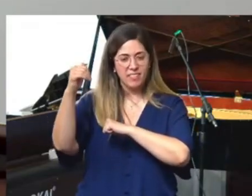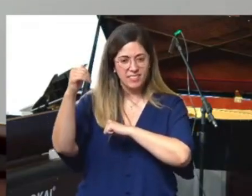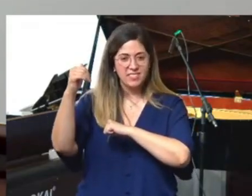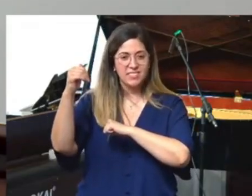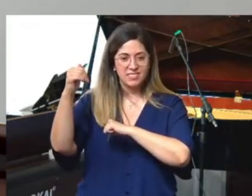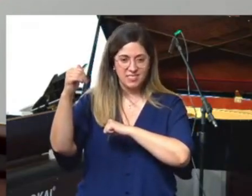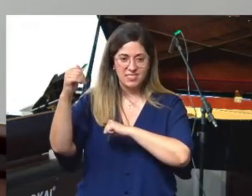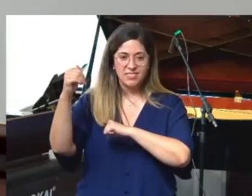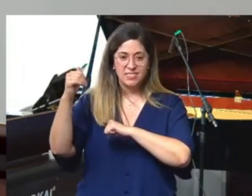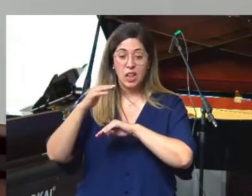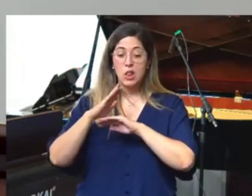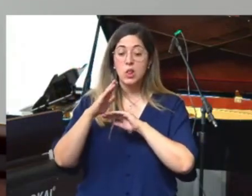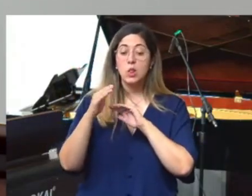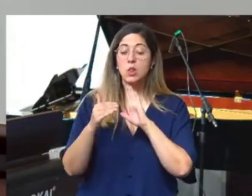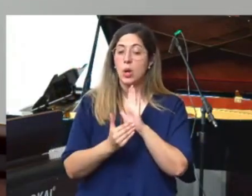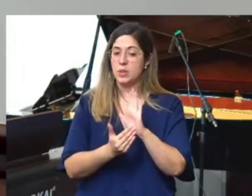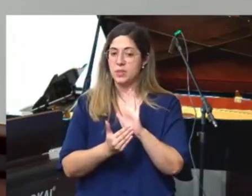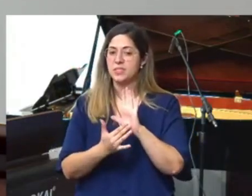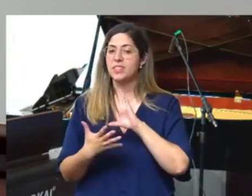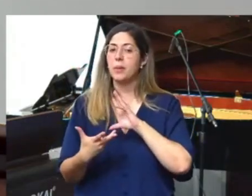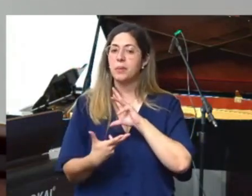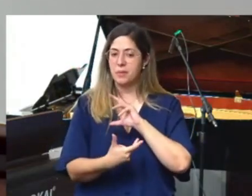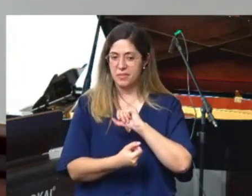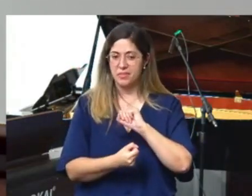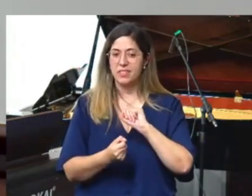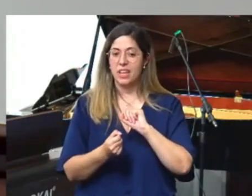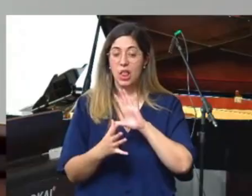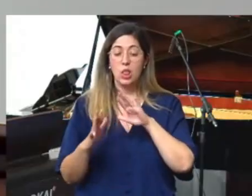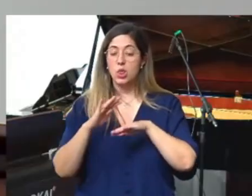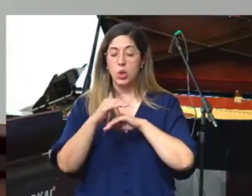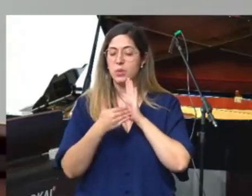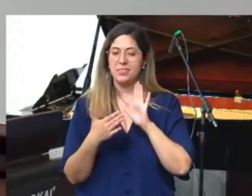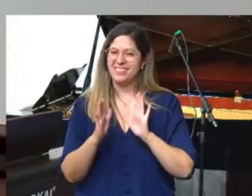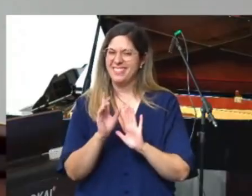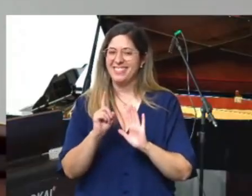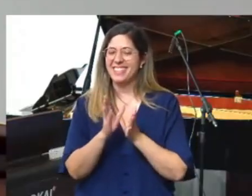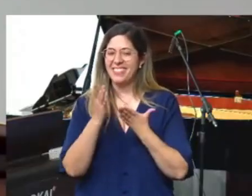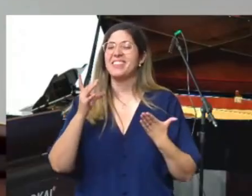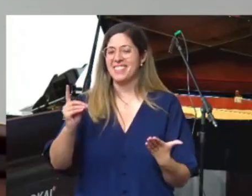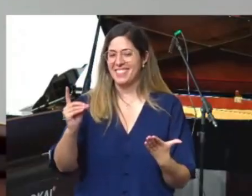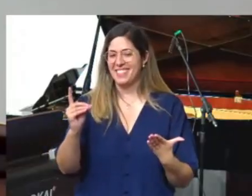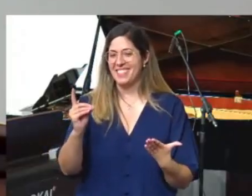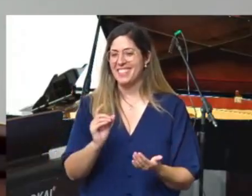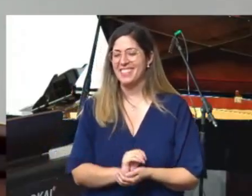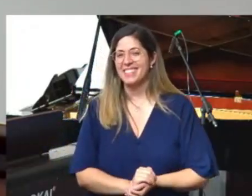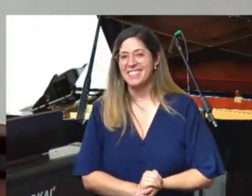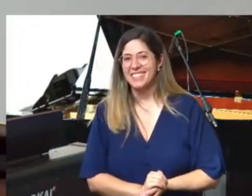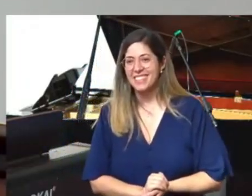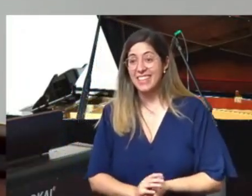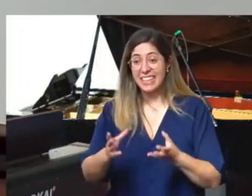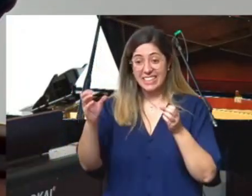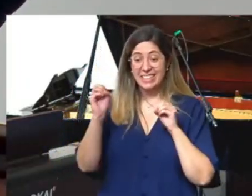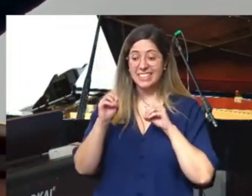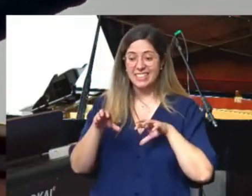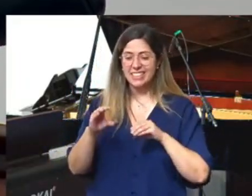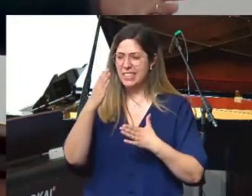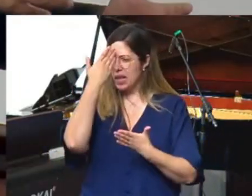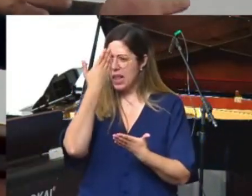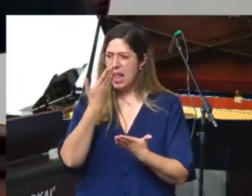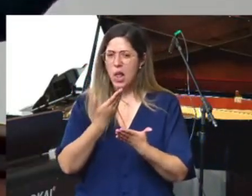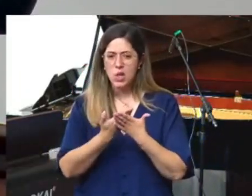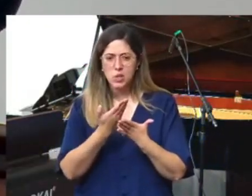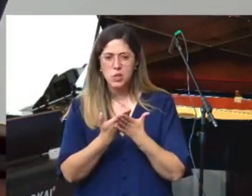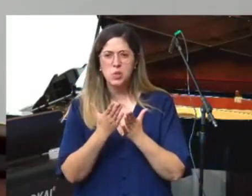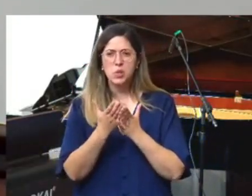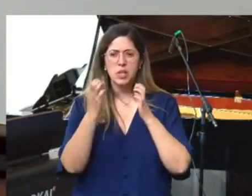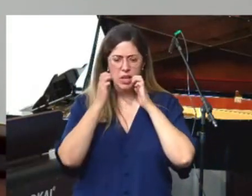entendimento global da Escritura. A partir de um estudo dos Evangelhos, a partir de um estudo das cartas